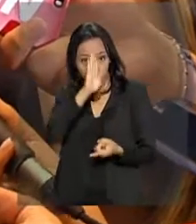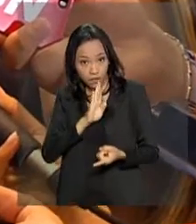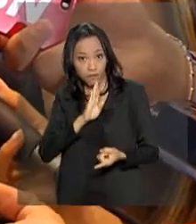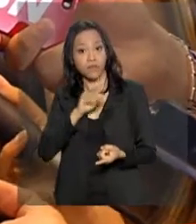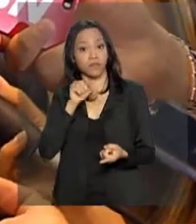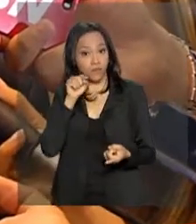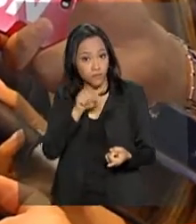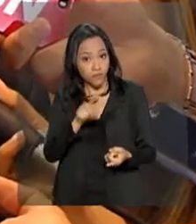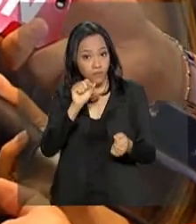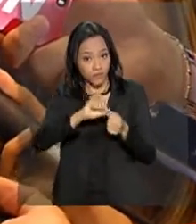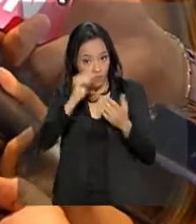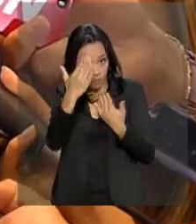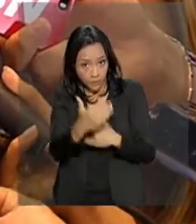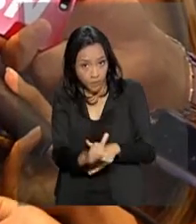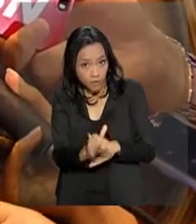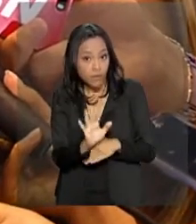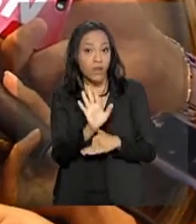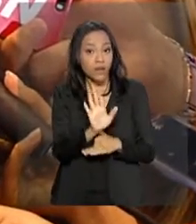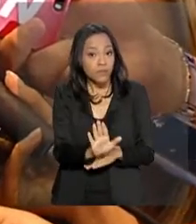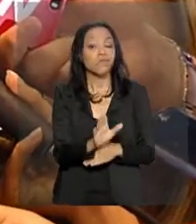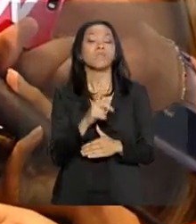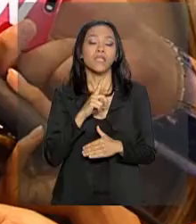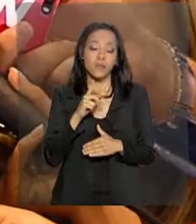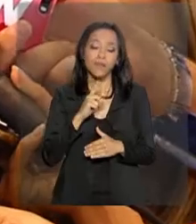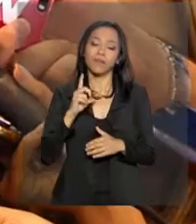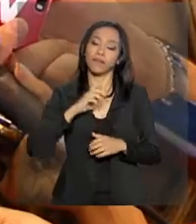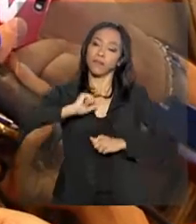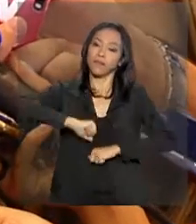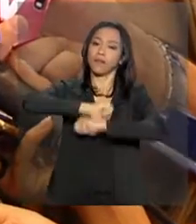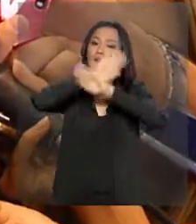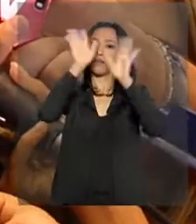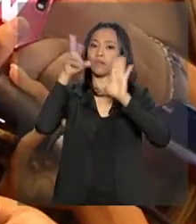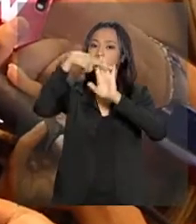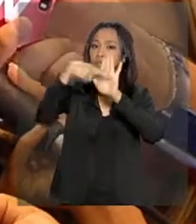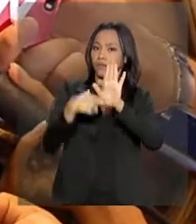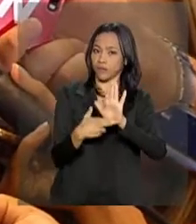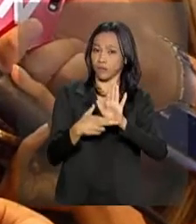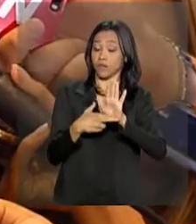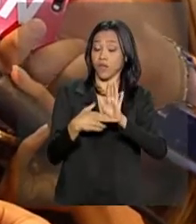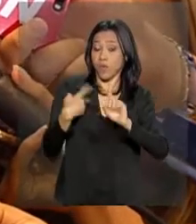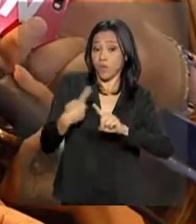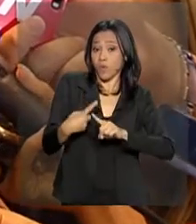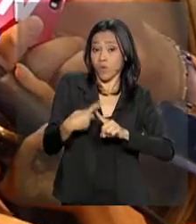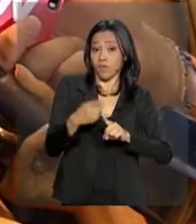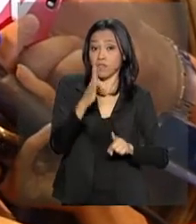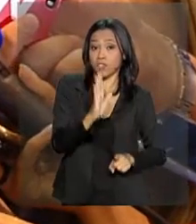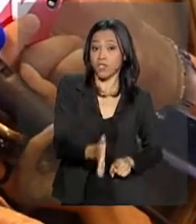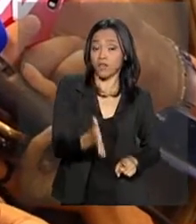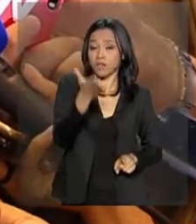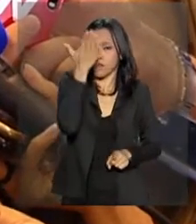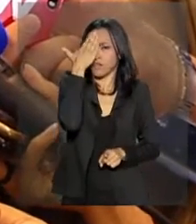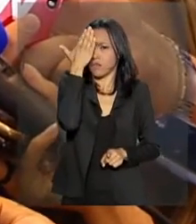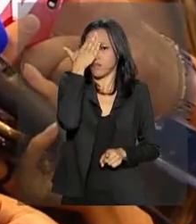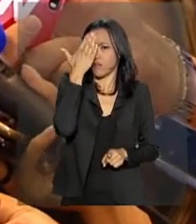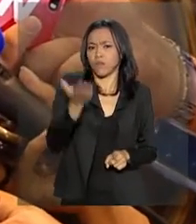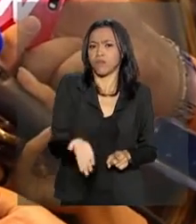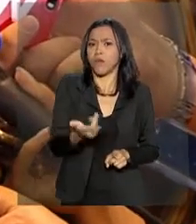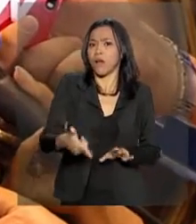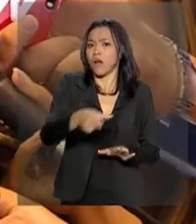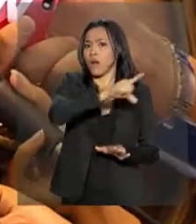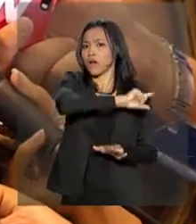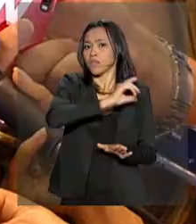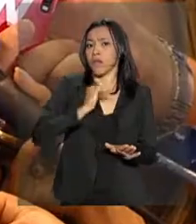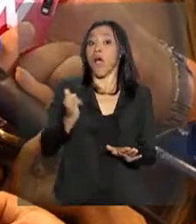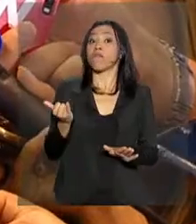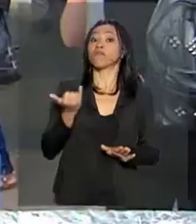um processo separado também dá mais transparência e claridade, porque você já as pessoas já avisam antes que